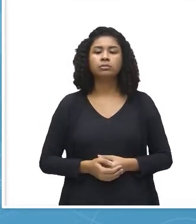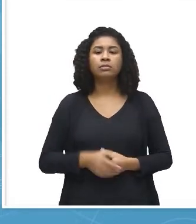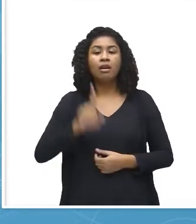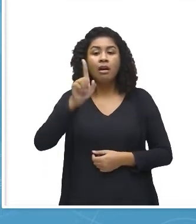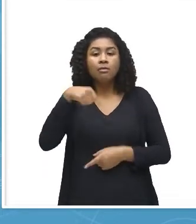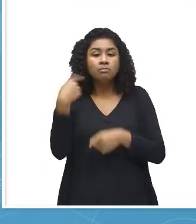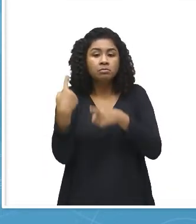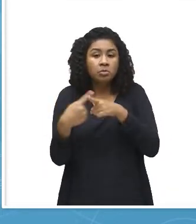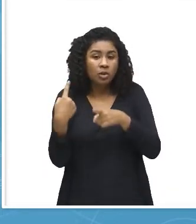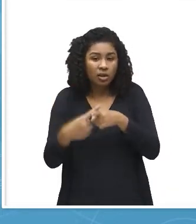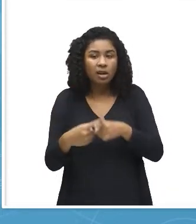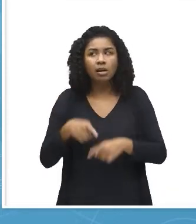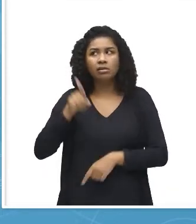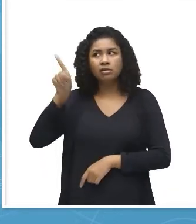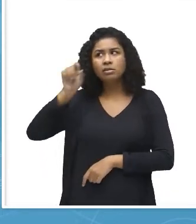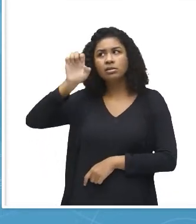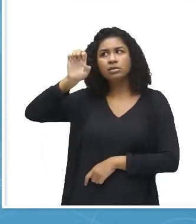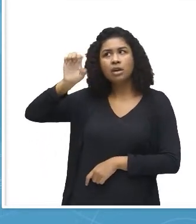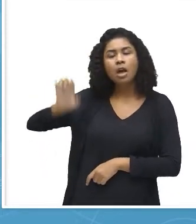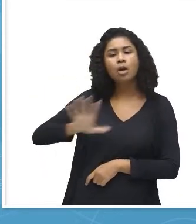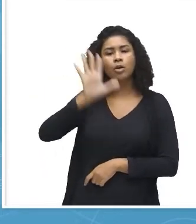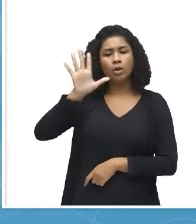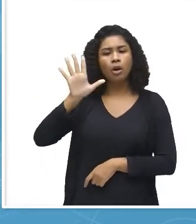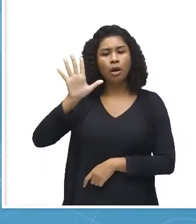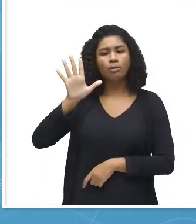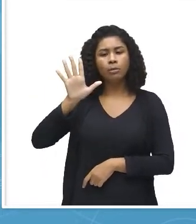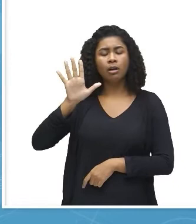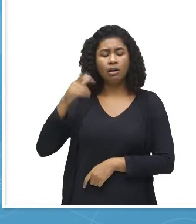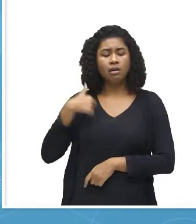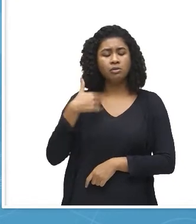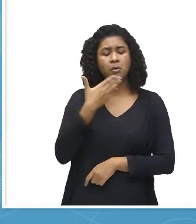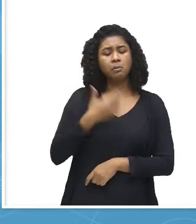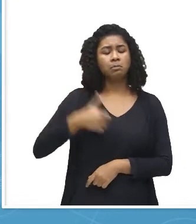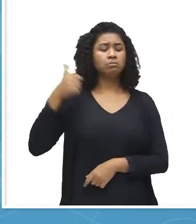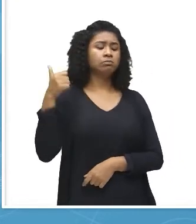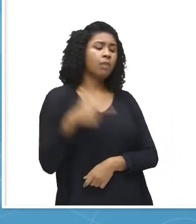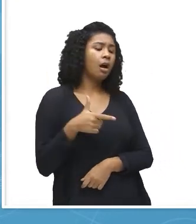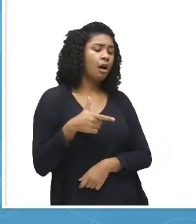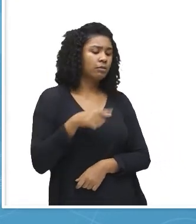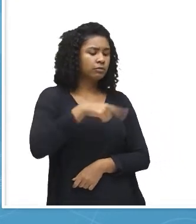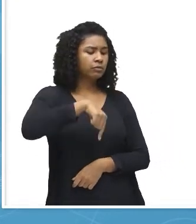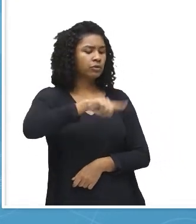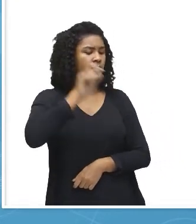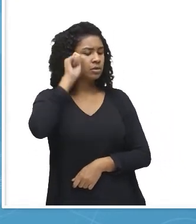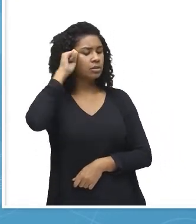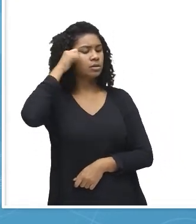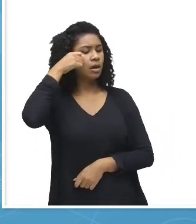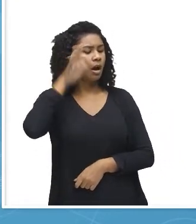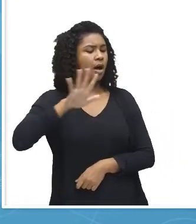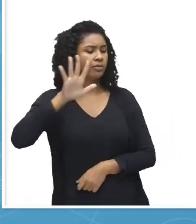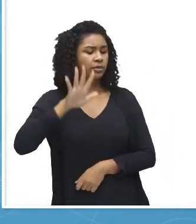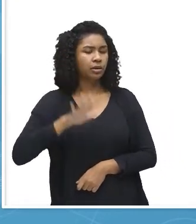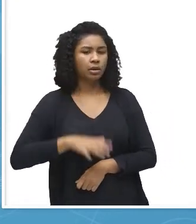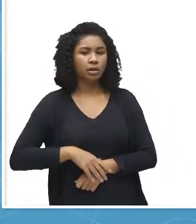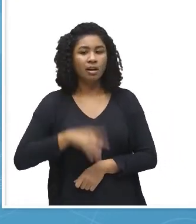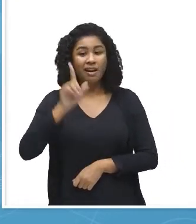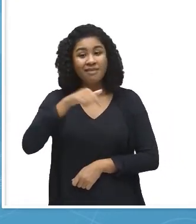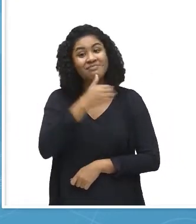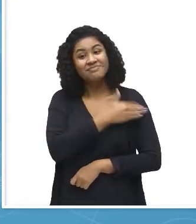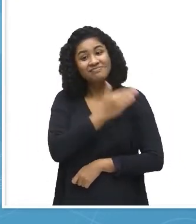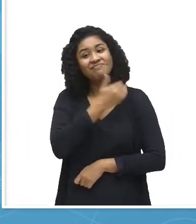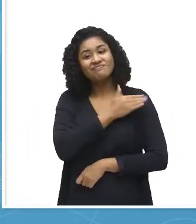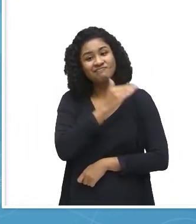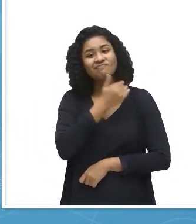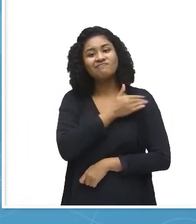ser europeu, como superiores aos africanos. Entendeu, gente? Essa teoria preconceituosa